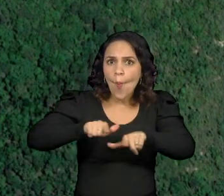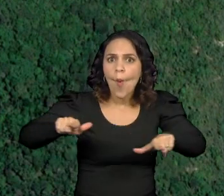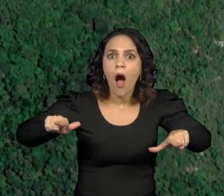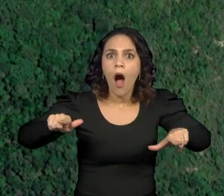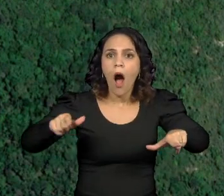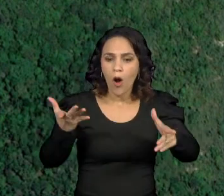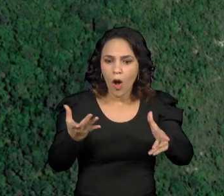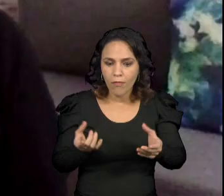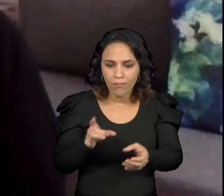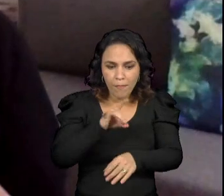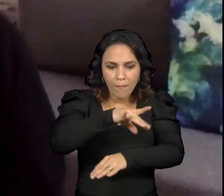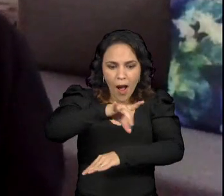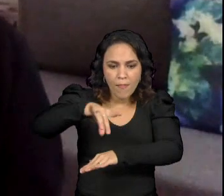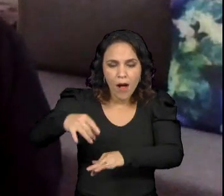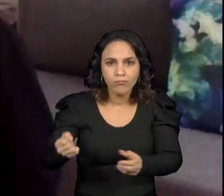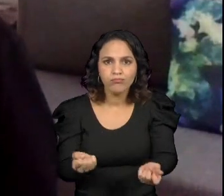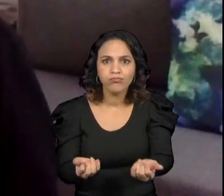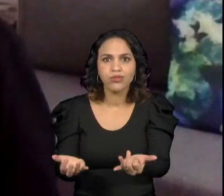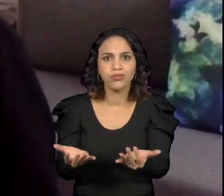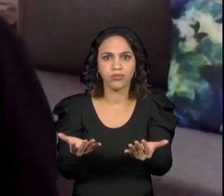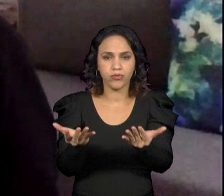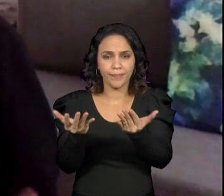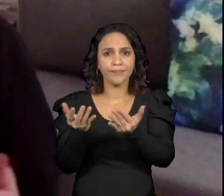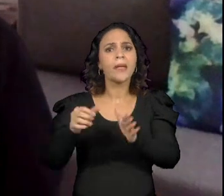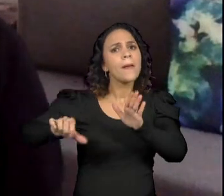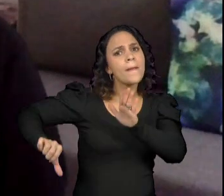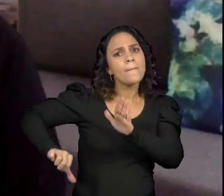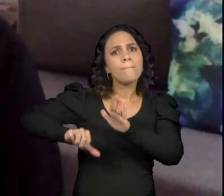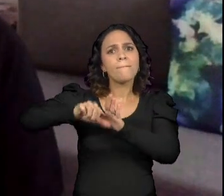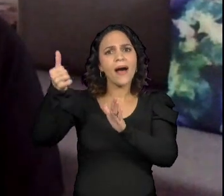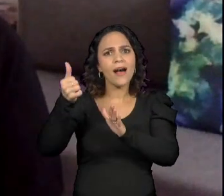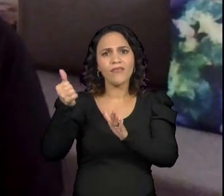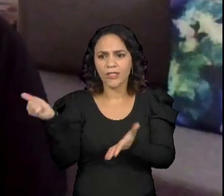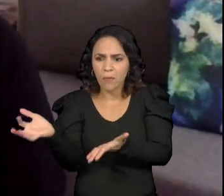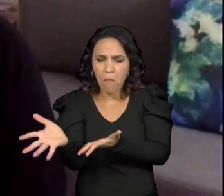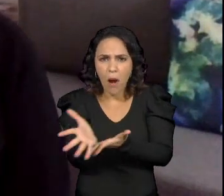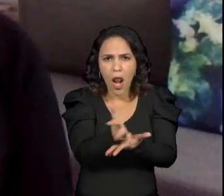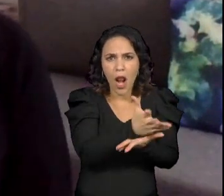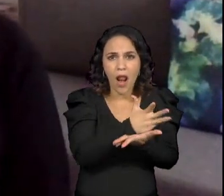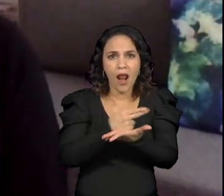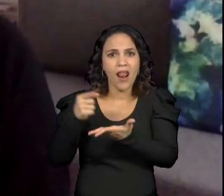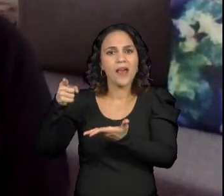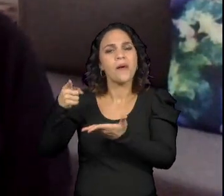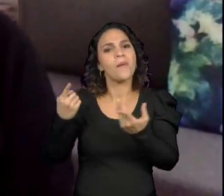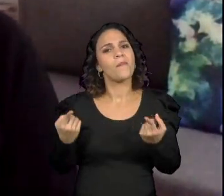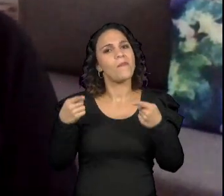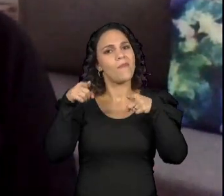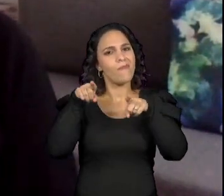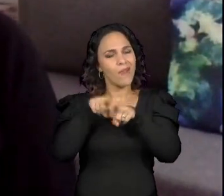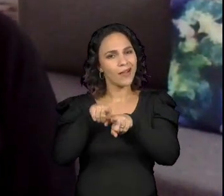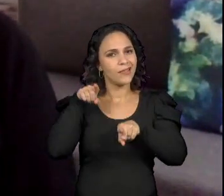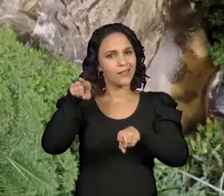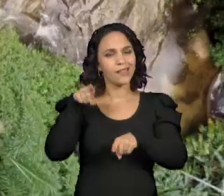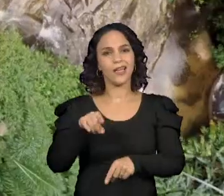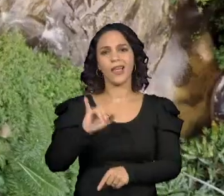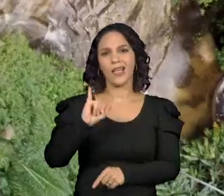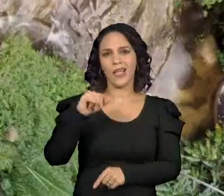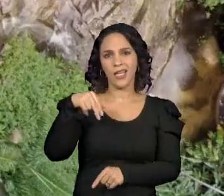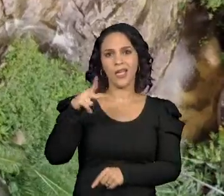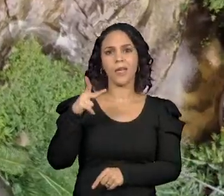apurados. O primeiro levantamento que foi feito em parceria com o INPE e com o IBAMA apontou